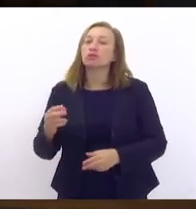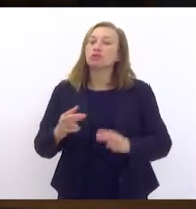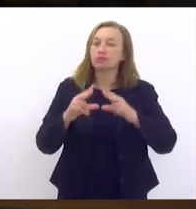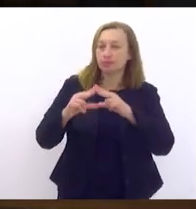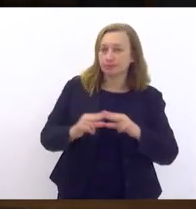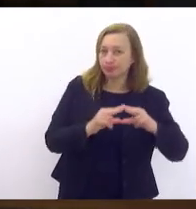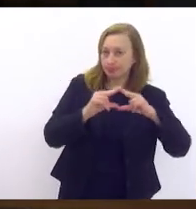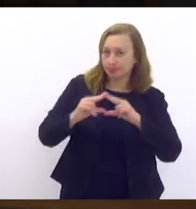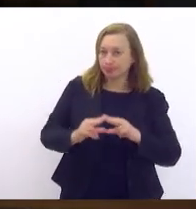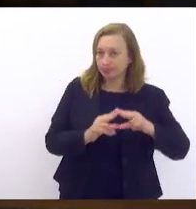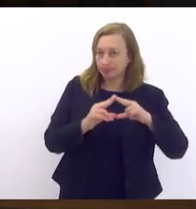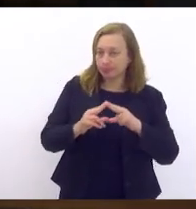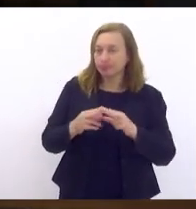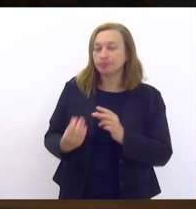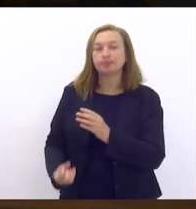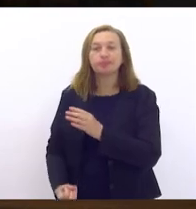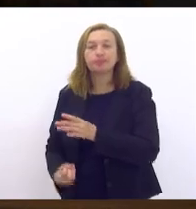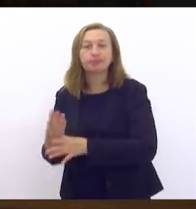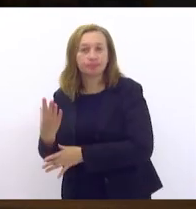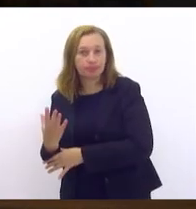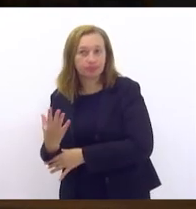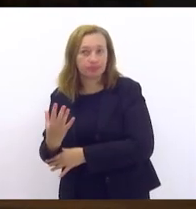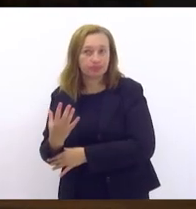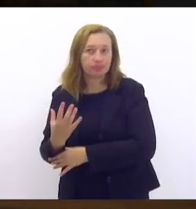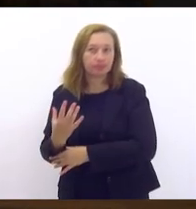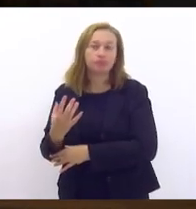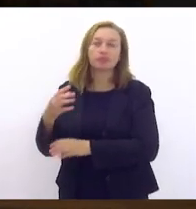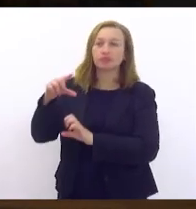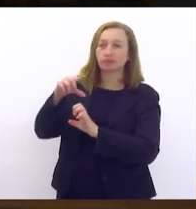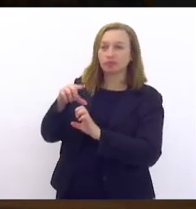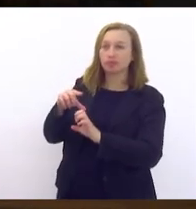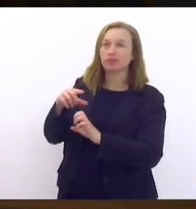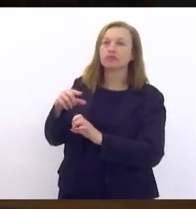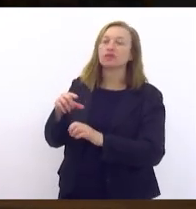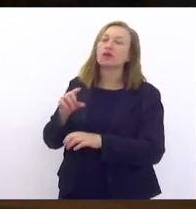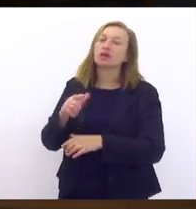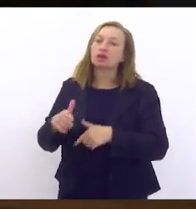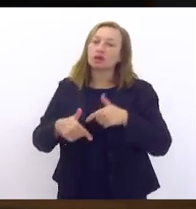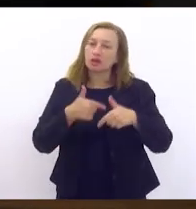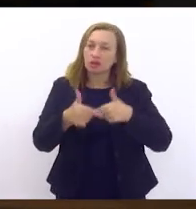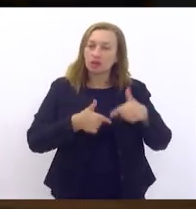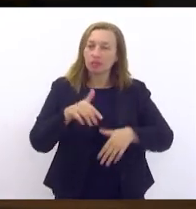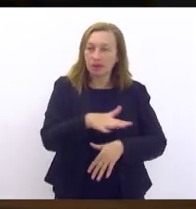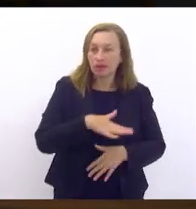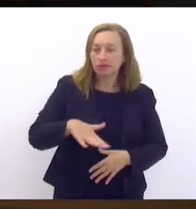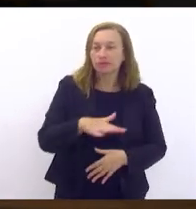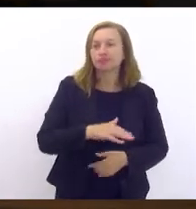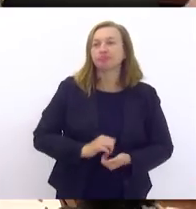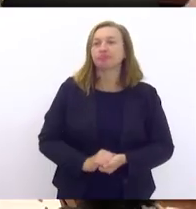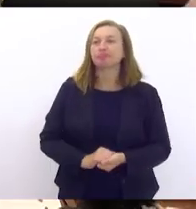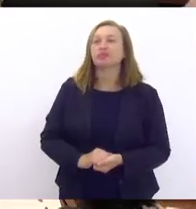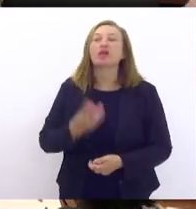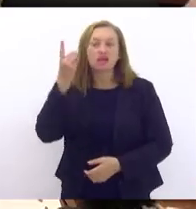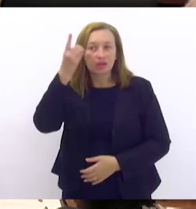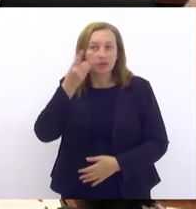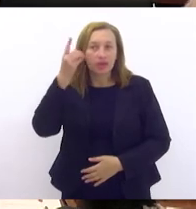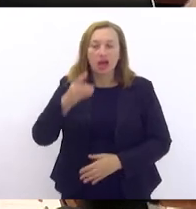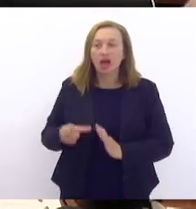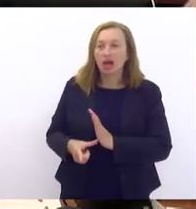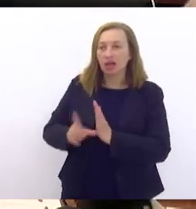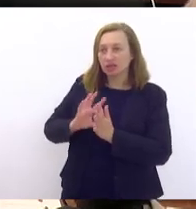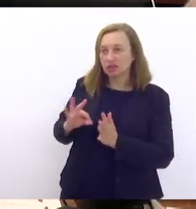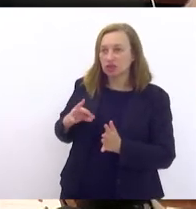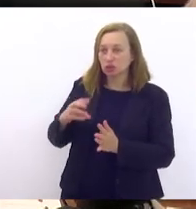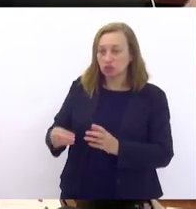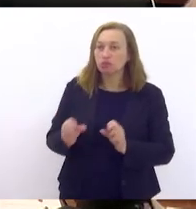a cadeia é produtiva e de empregabilidade do terceiro setor deputada antes de mais nada